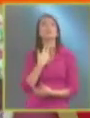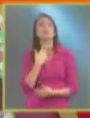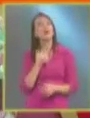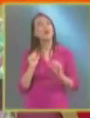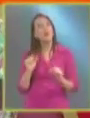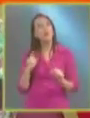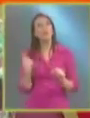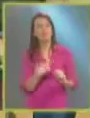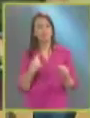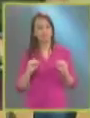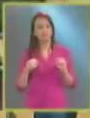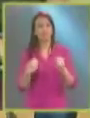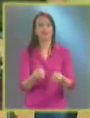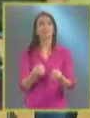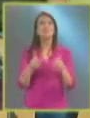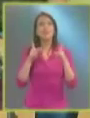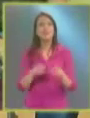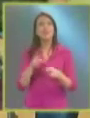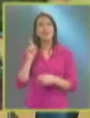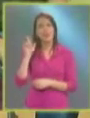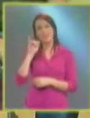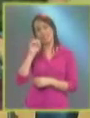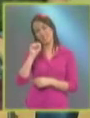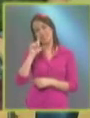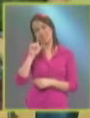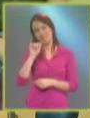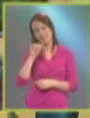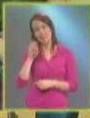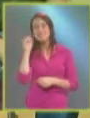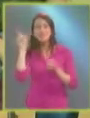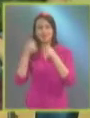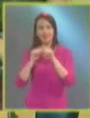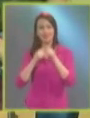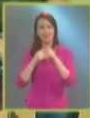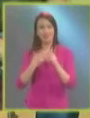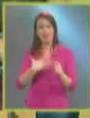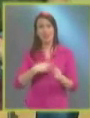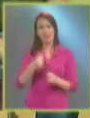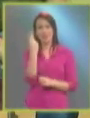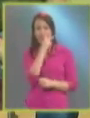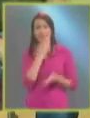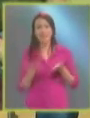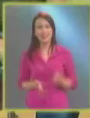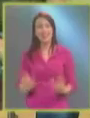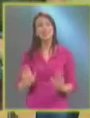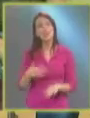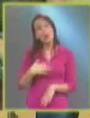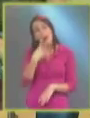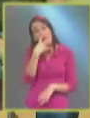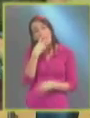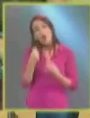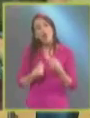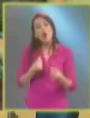Superação. A Geslane, nós somos amigos há muitos anos. E desde quando nasceu o neném dela, o Pepeu... É impressionante, assim, como que